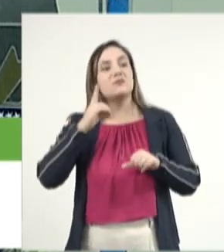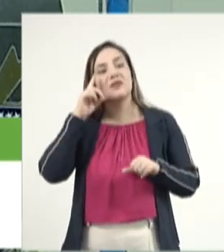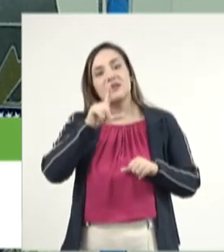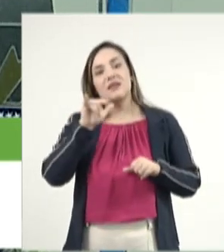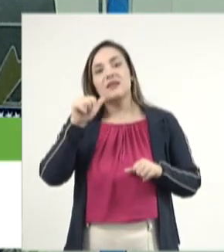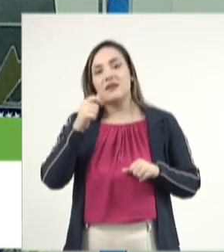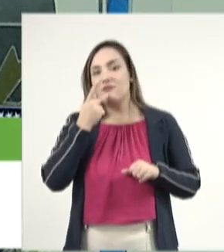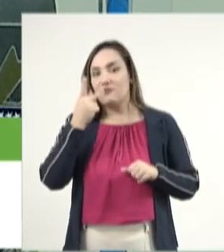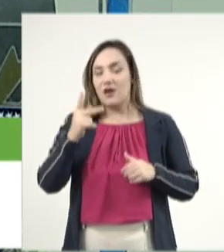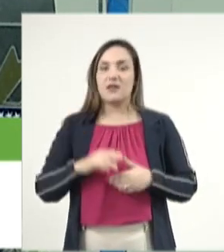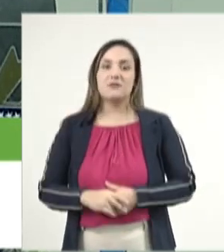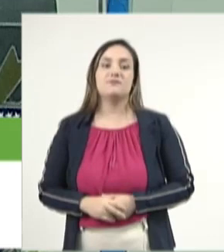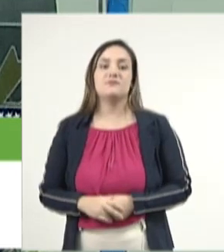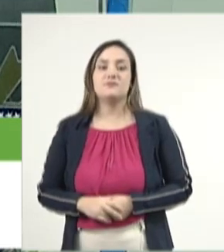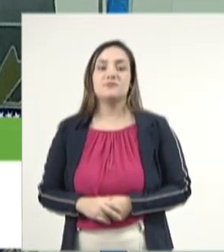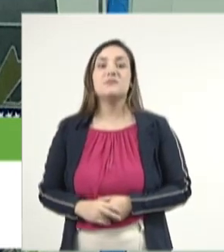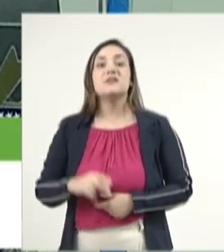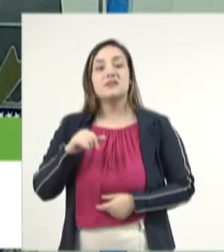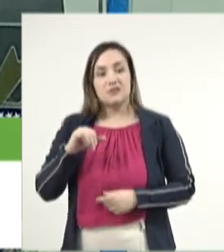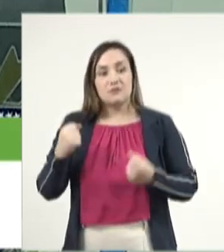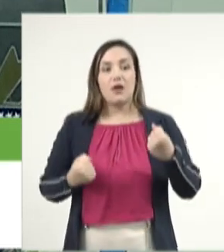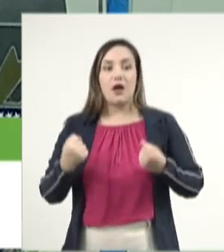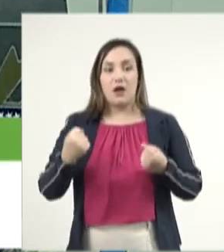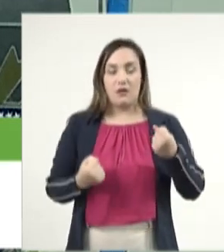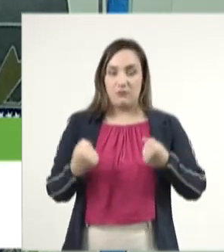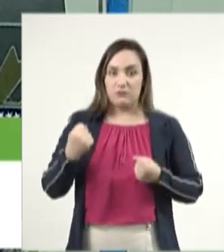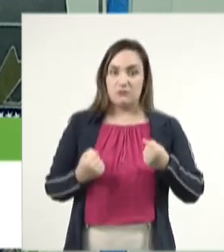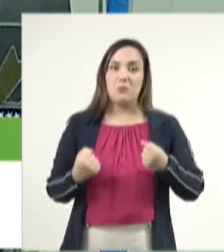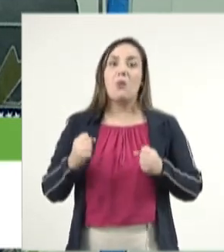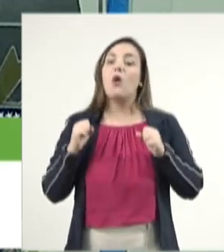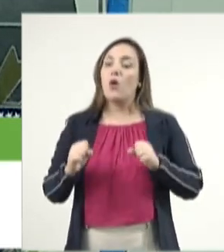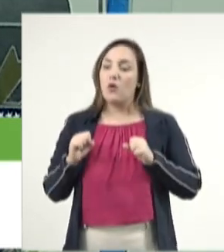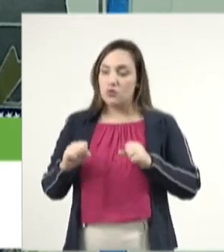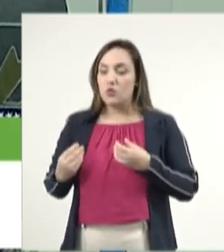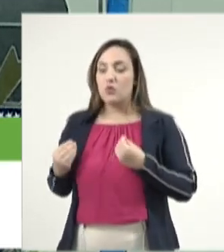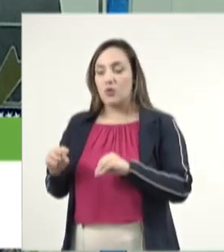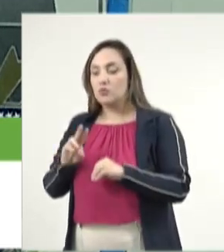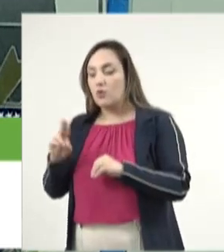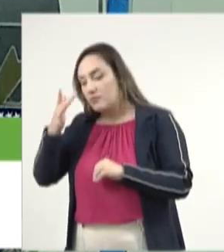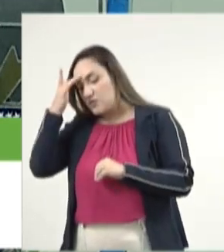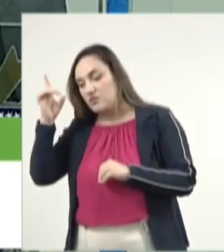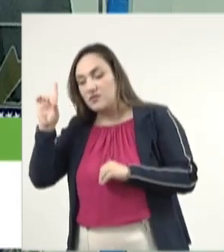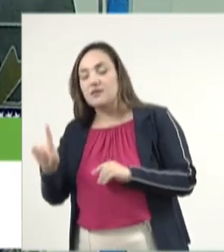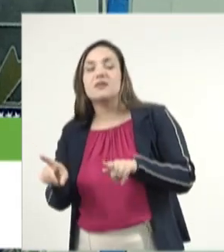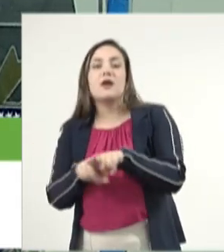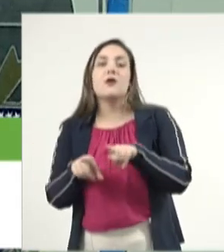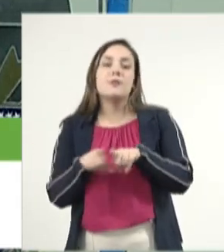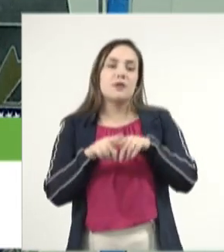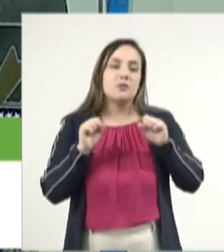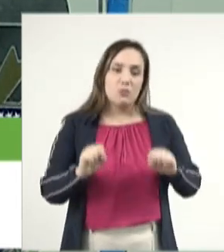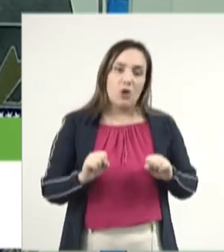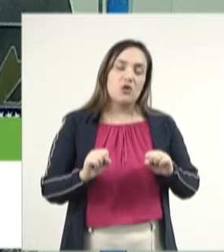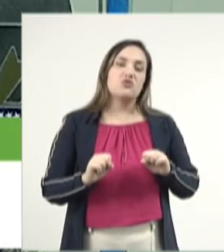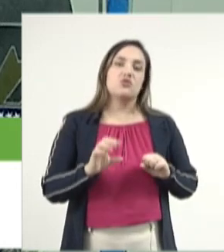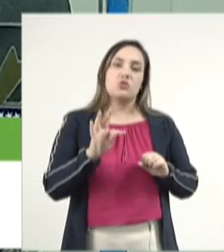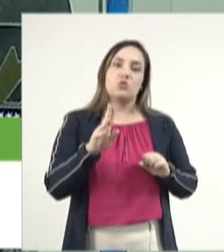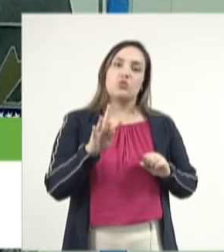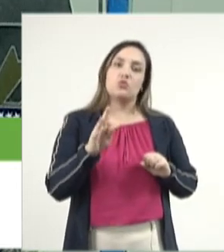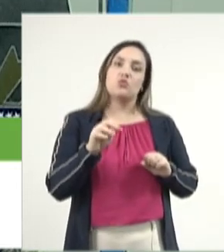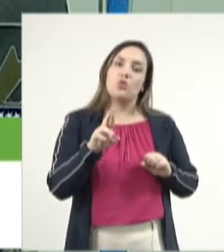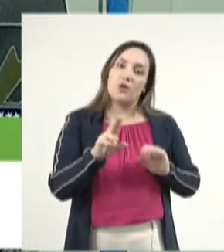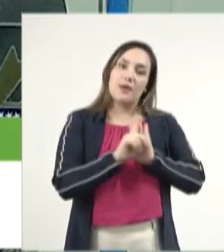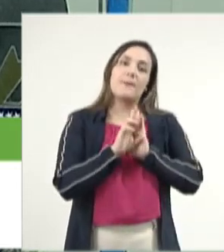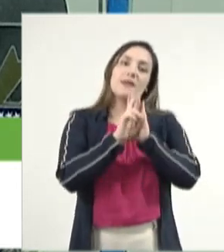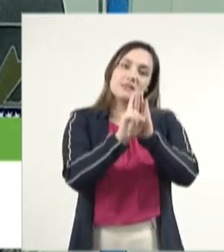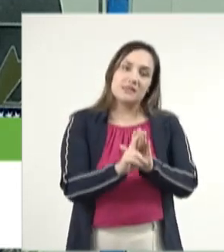propõe? Que além que o veículo, pode, claro, estar no nome da pessoa com deficiência, mas que ele também pode estar no nome do seu